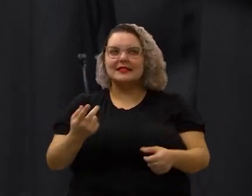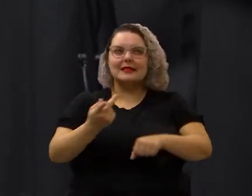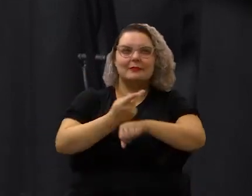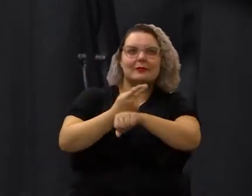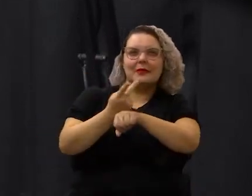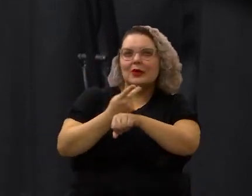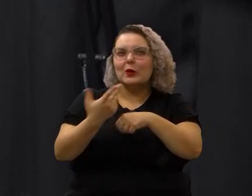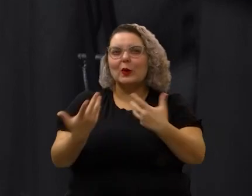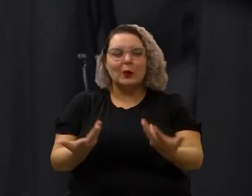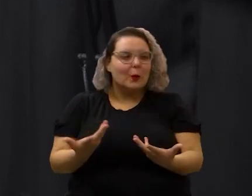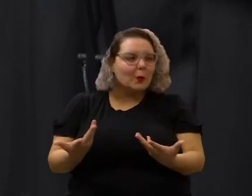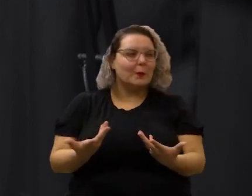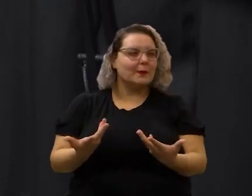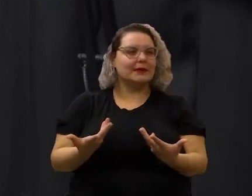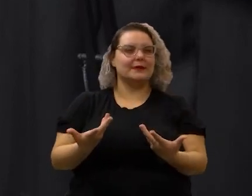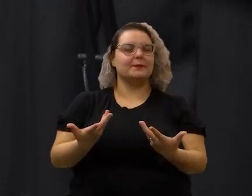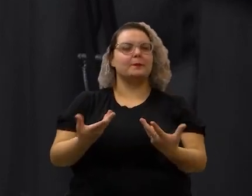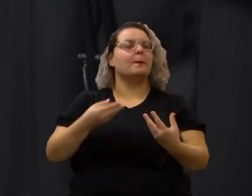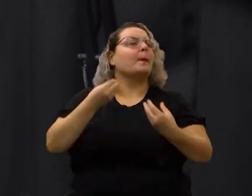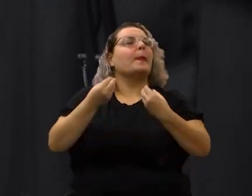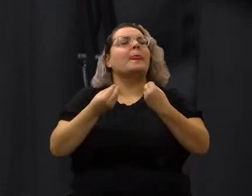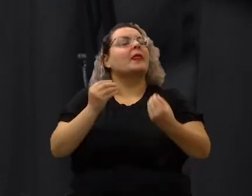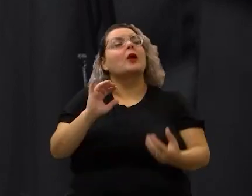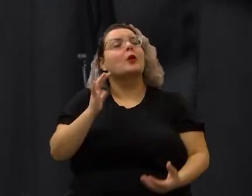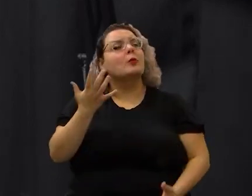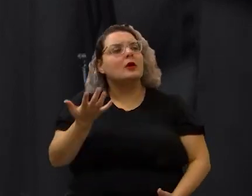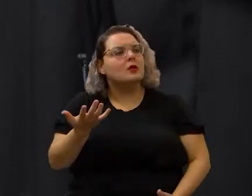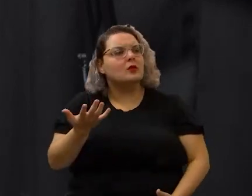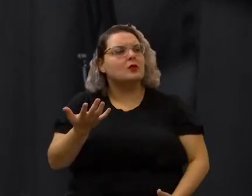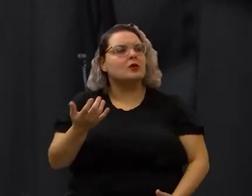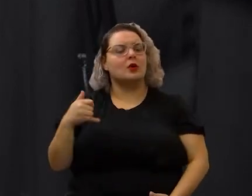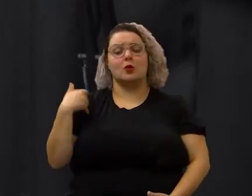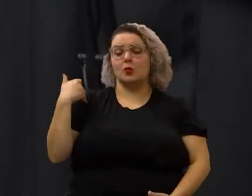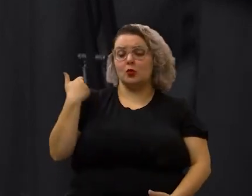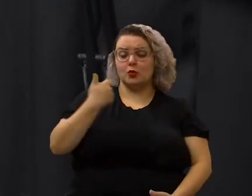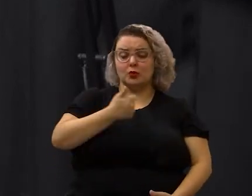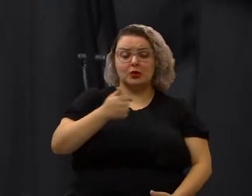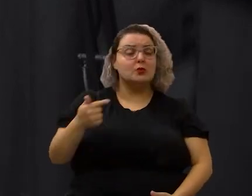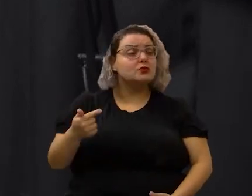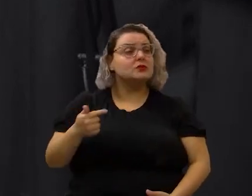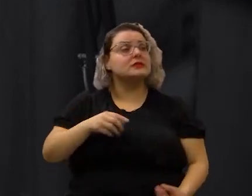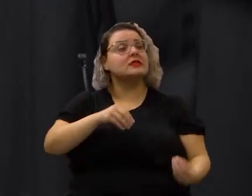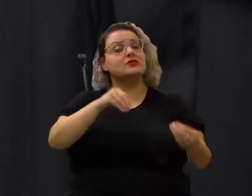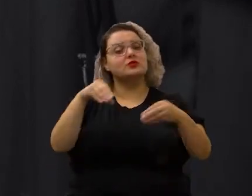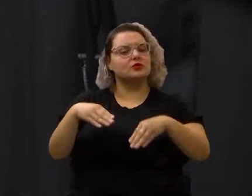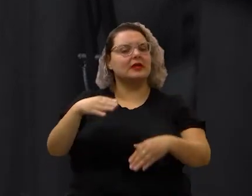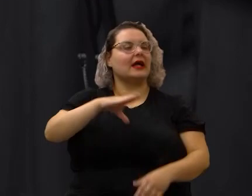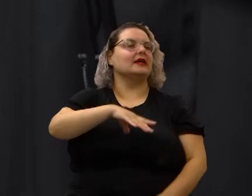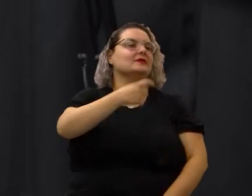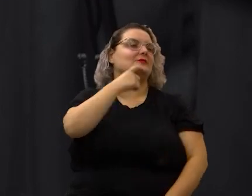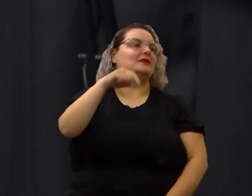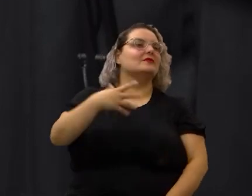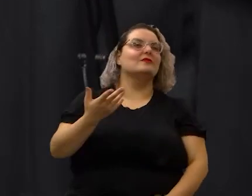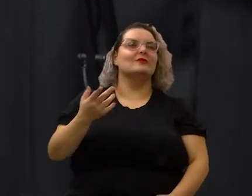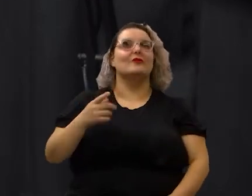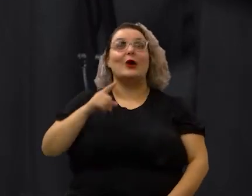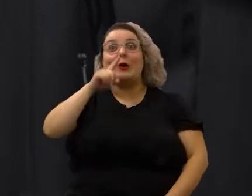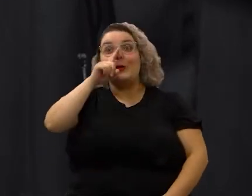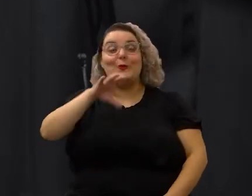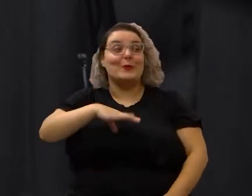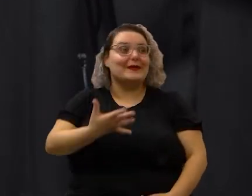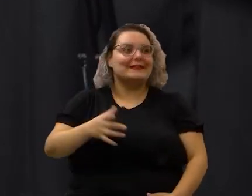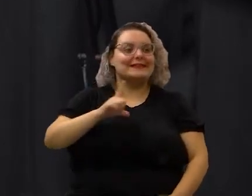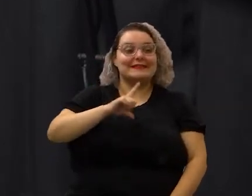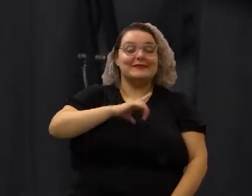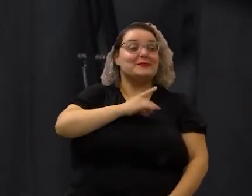nessa busca, né? Como foi vir com 17 anos para Campinas? Foi uma aventura naquele momento?